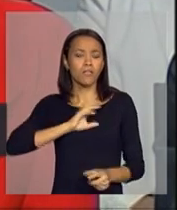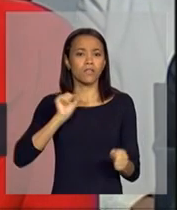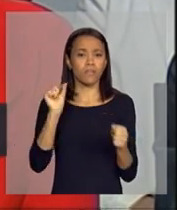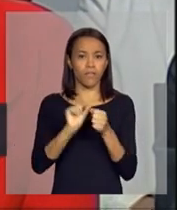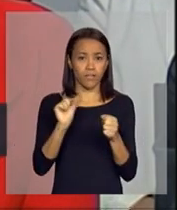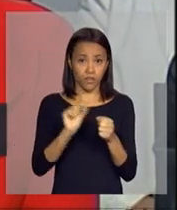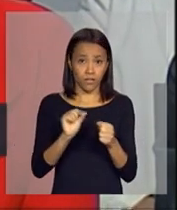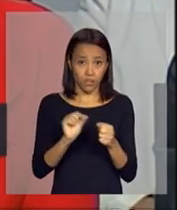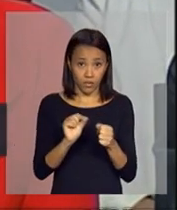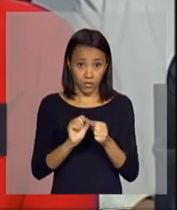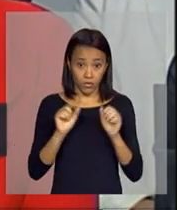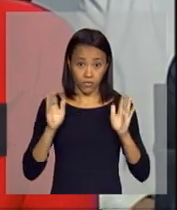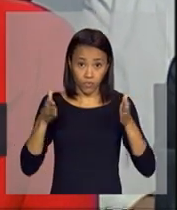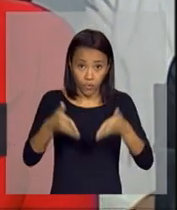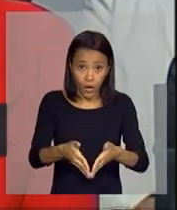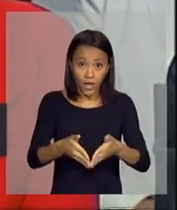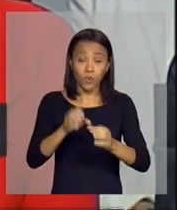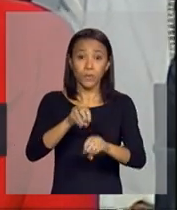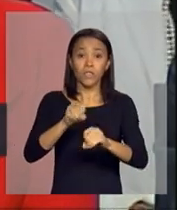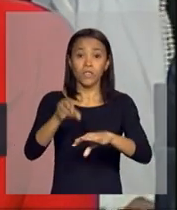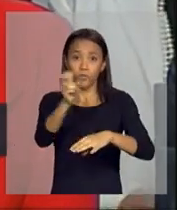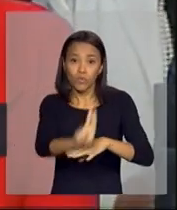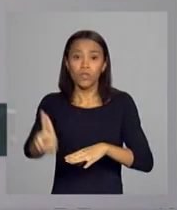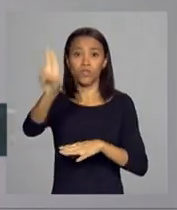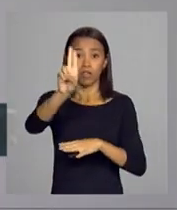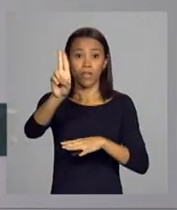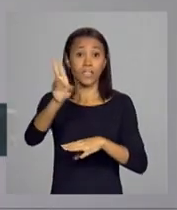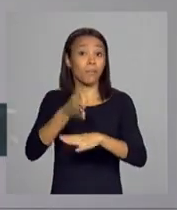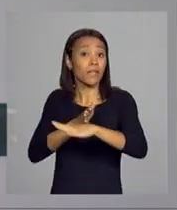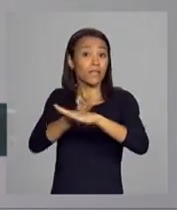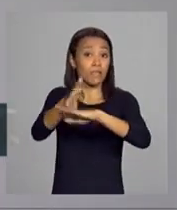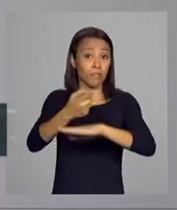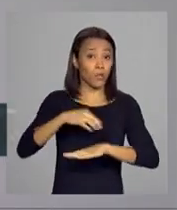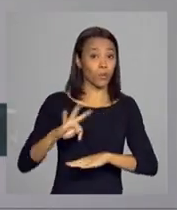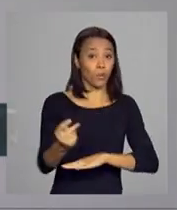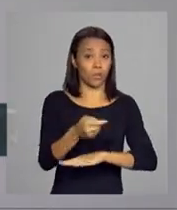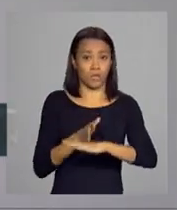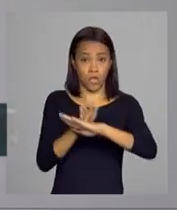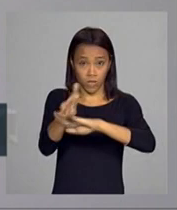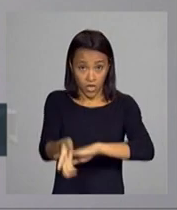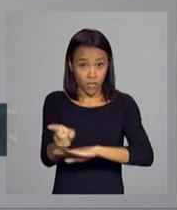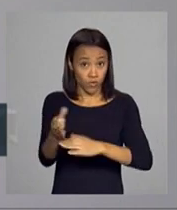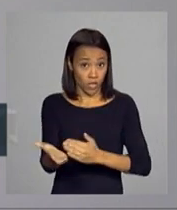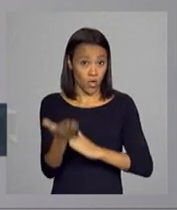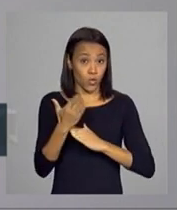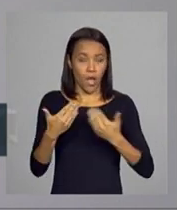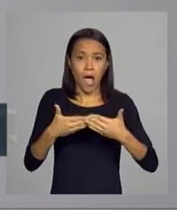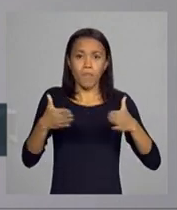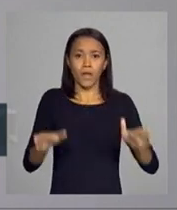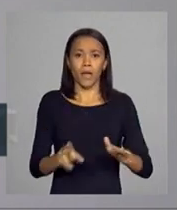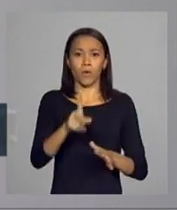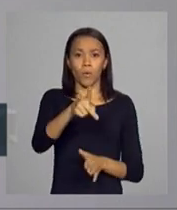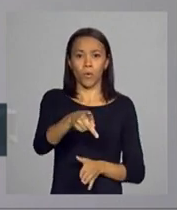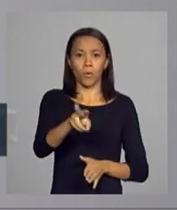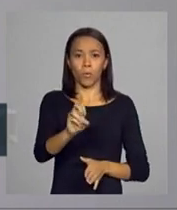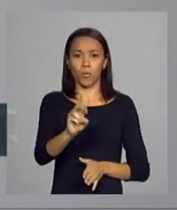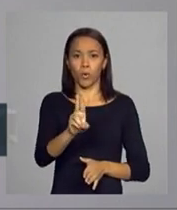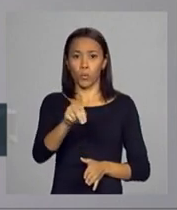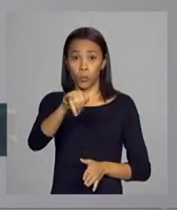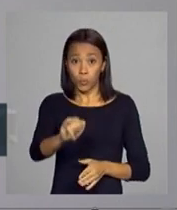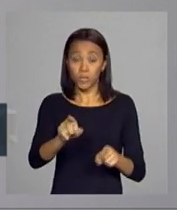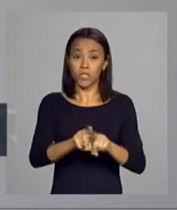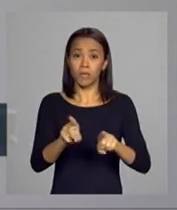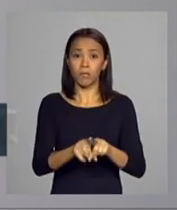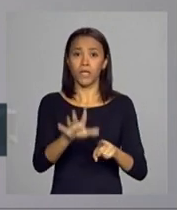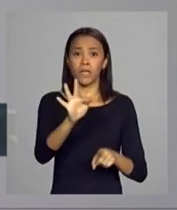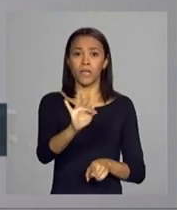que nós estamos fazendo na educação superior, em termos de acesso, que a senhora ajudou a ampliar, tanto com o ProUni quanto com o FIES, os